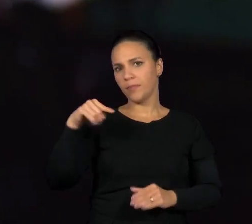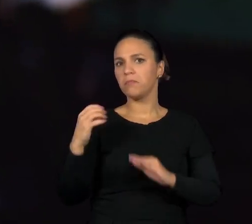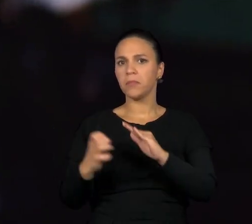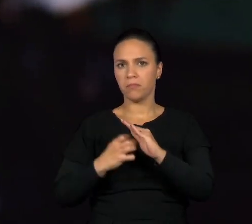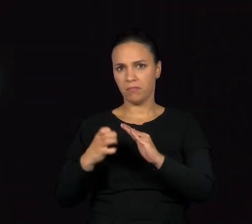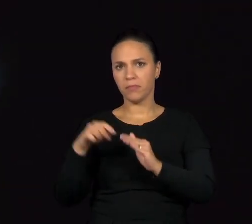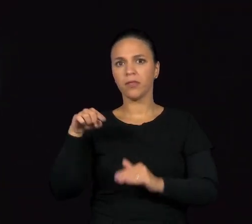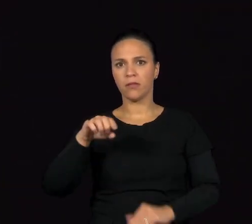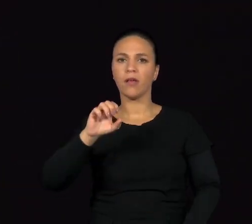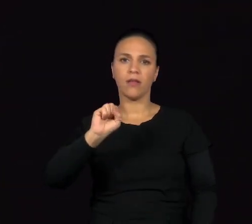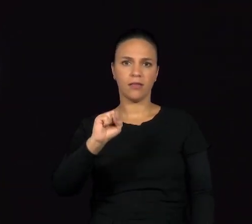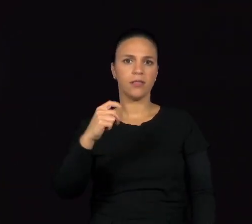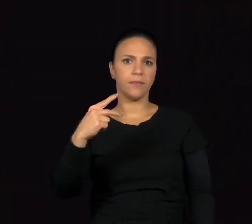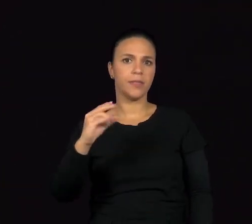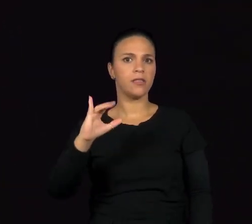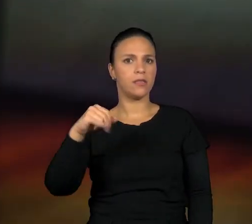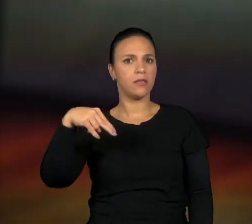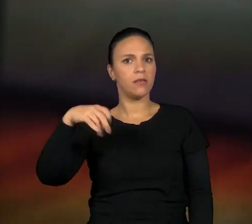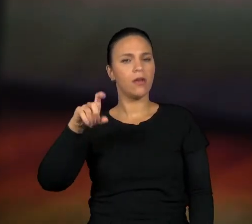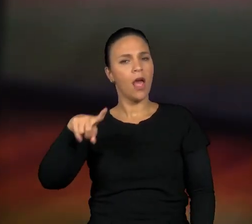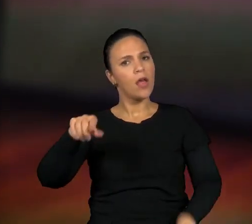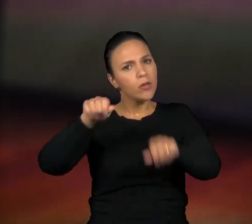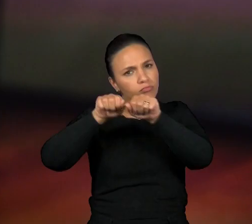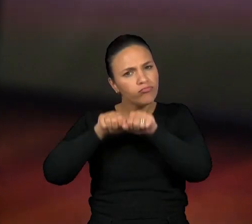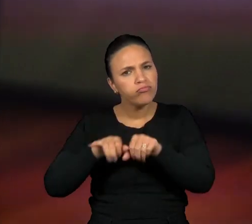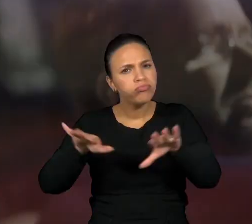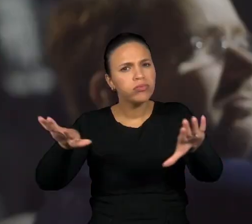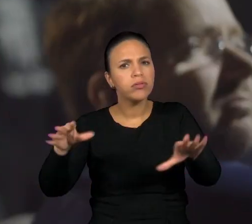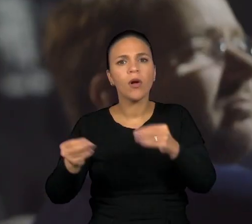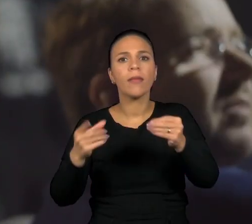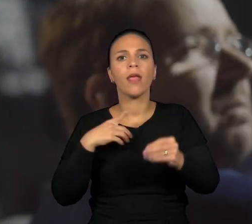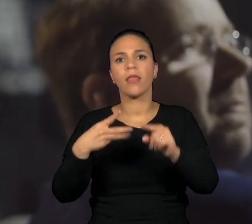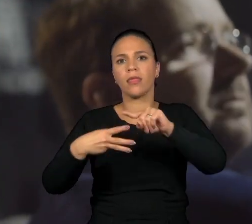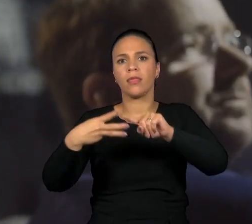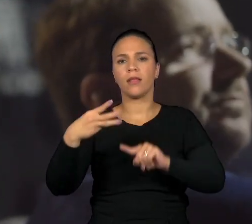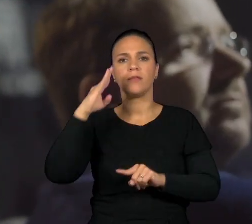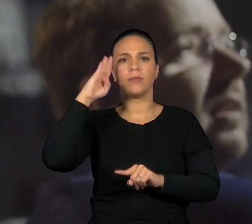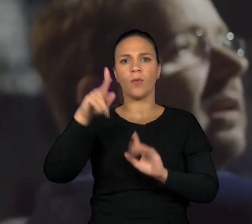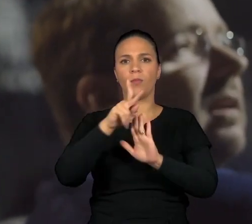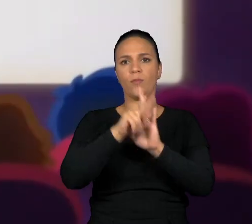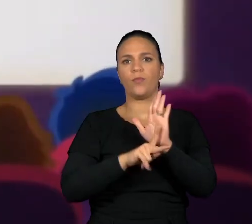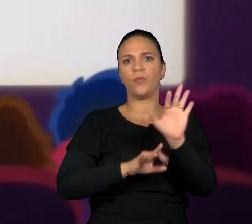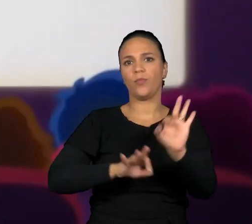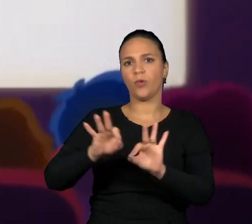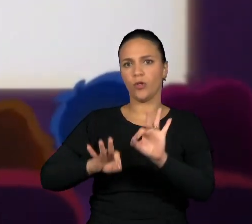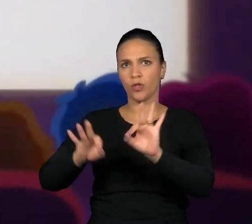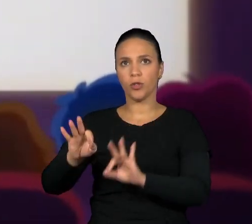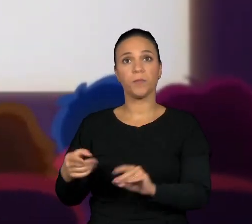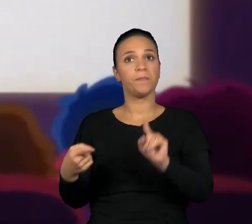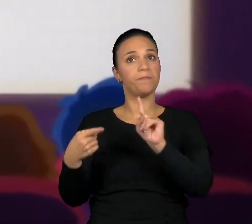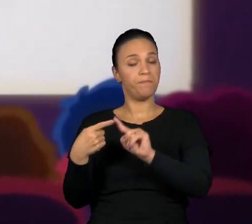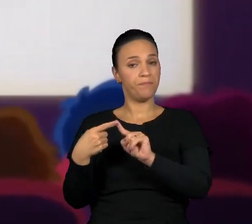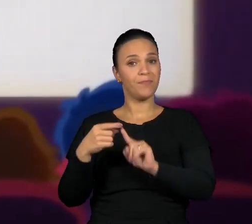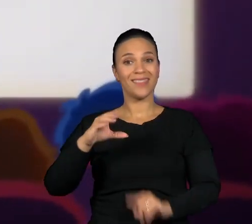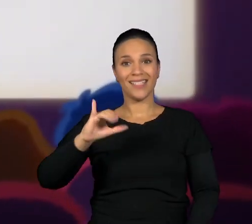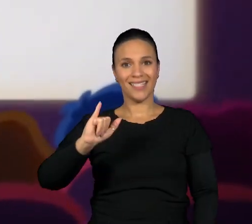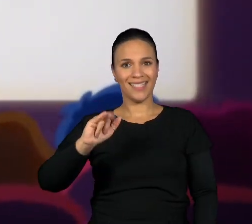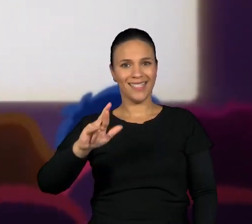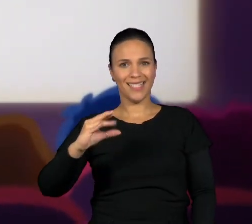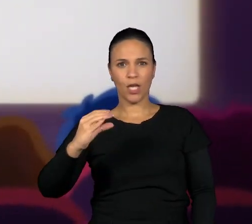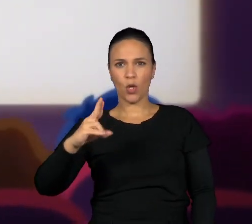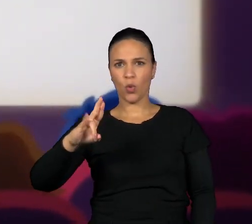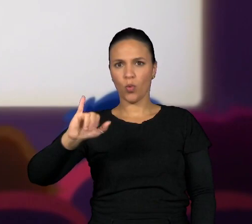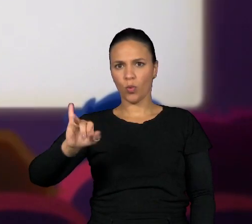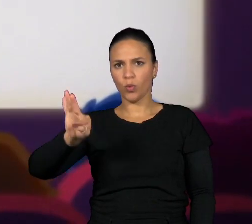da SPCine. A difusão da SPCine inclui 3 projetos. O projeto do Circuito SPCine, que é